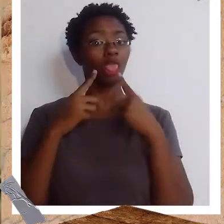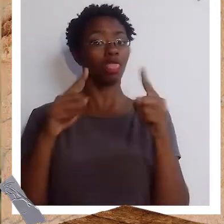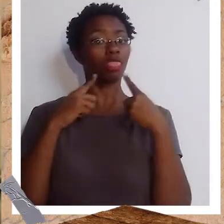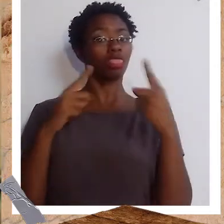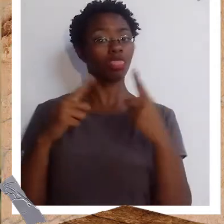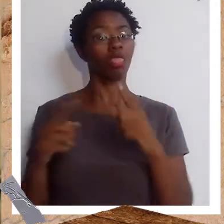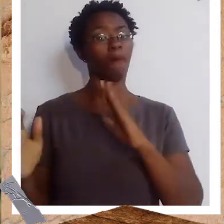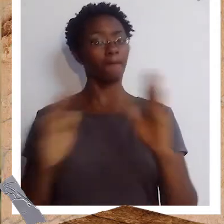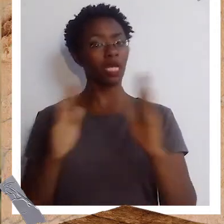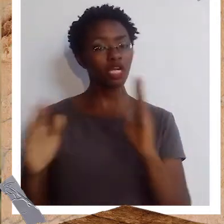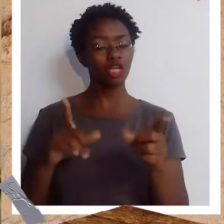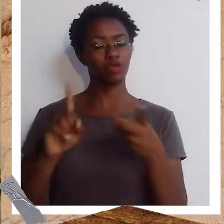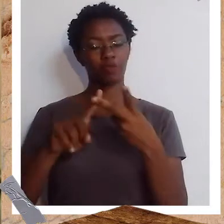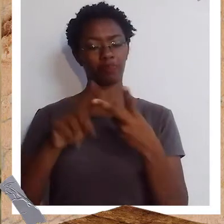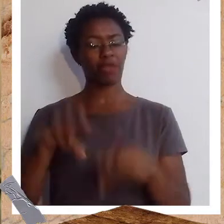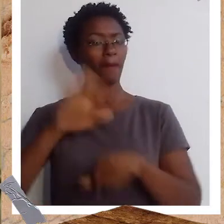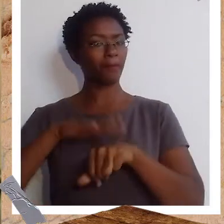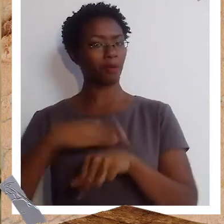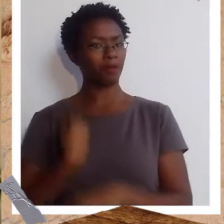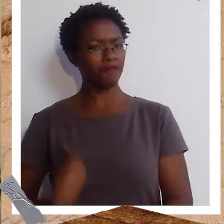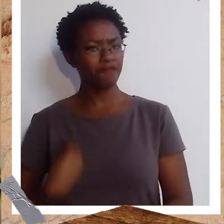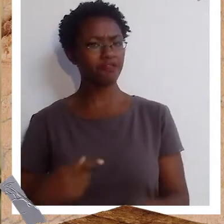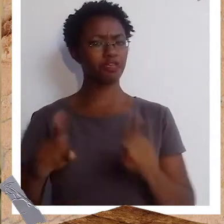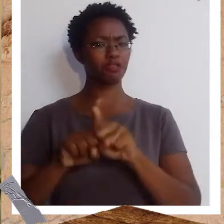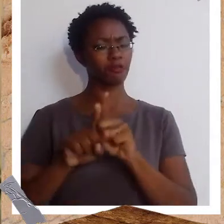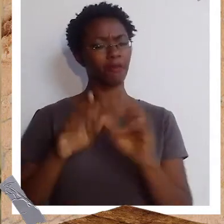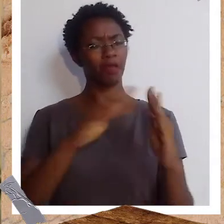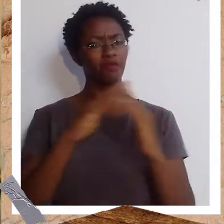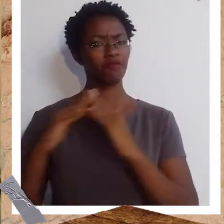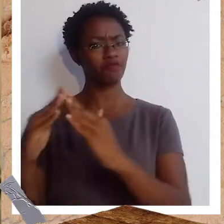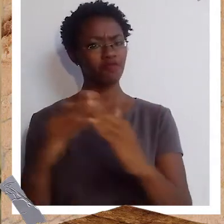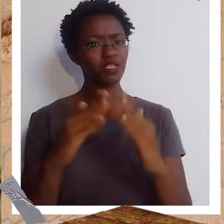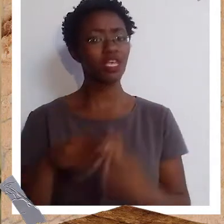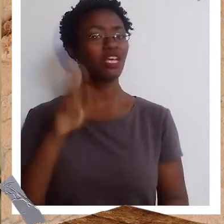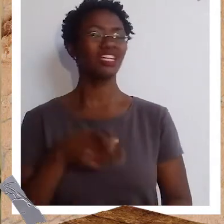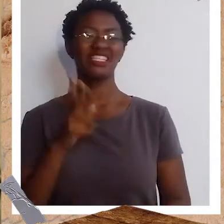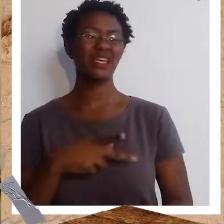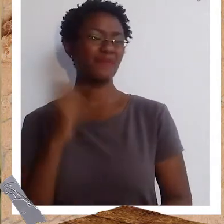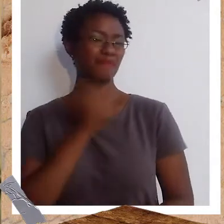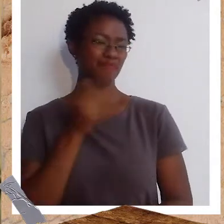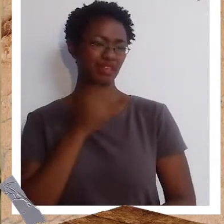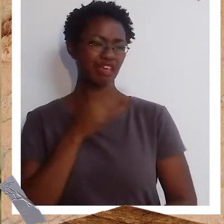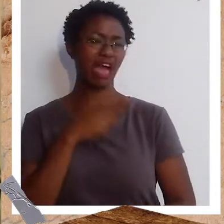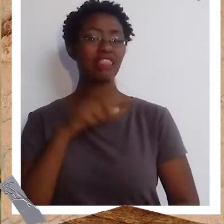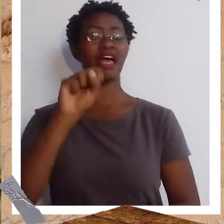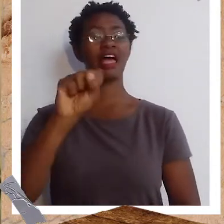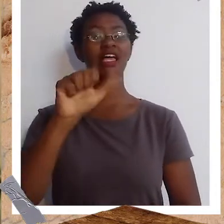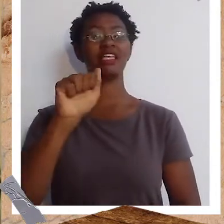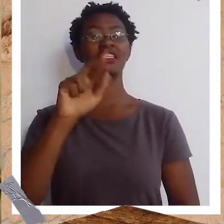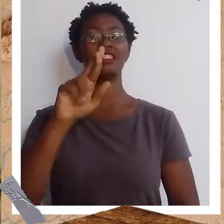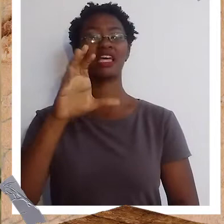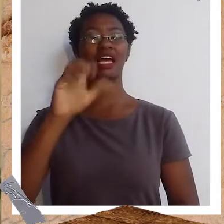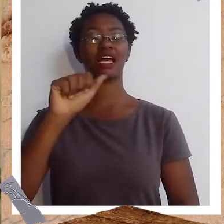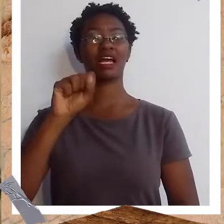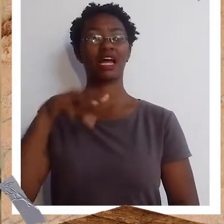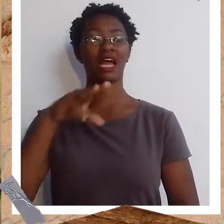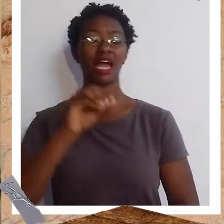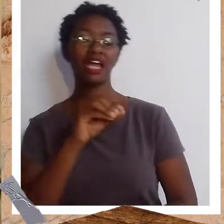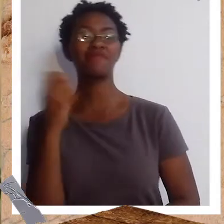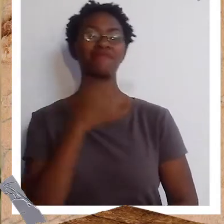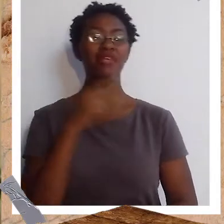do momento, ela critica os vizinhos, ela fala da própria vida, quase sempre de um modo muito sarcástico,